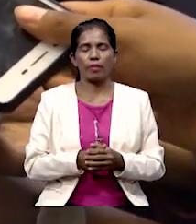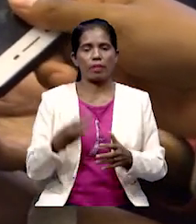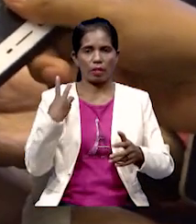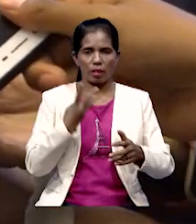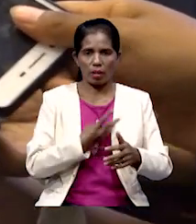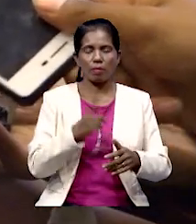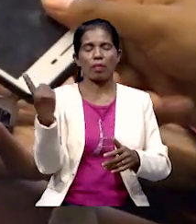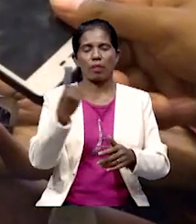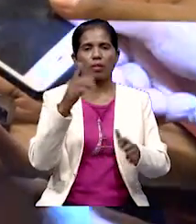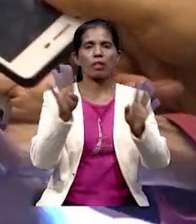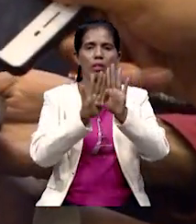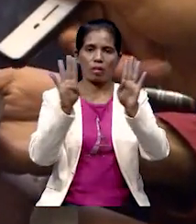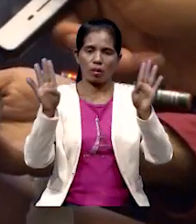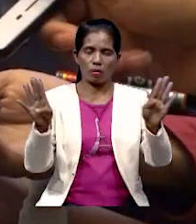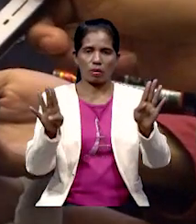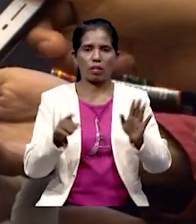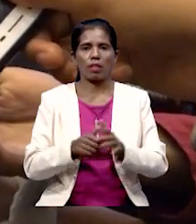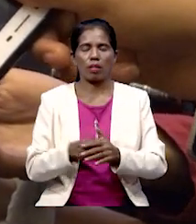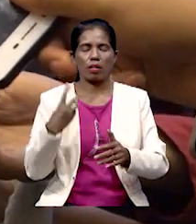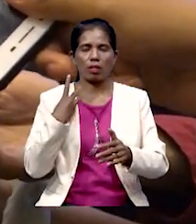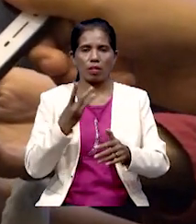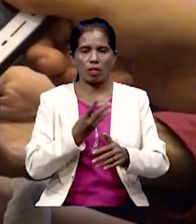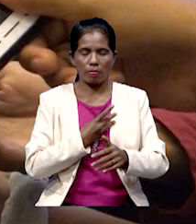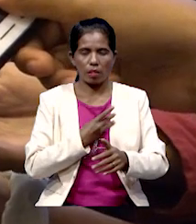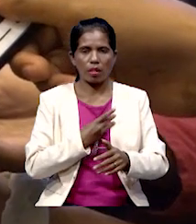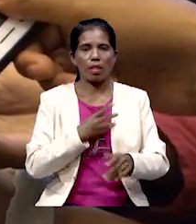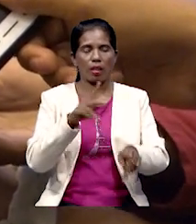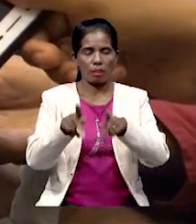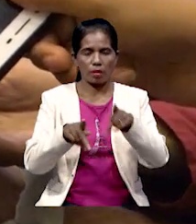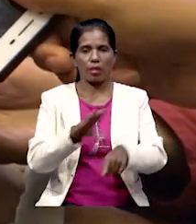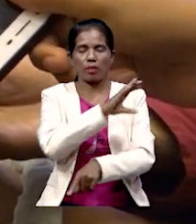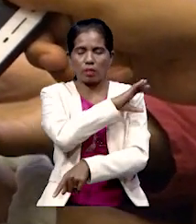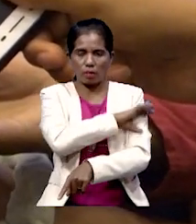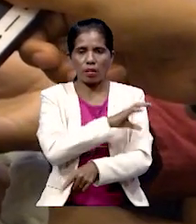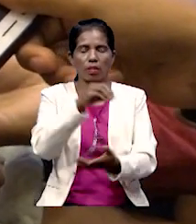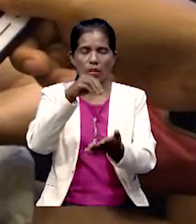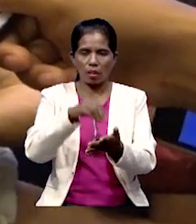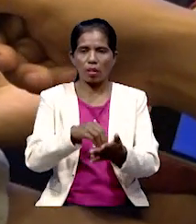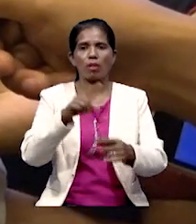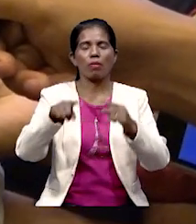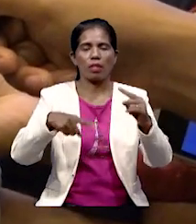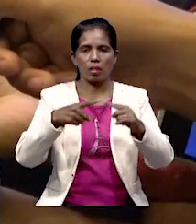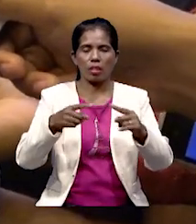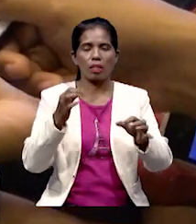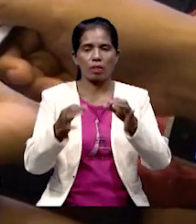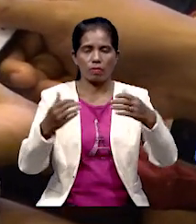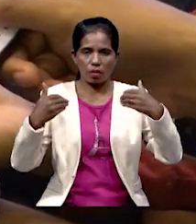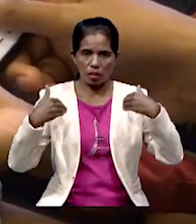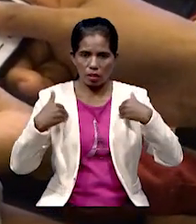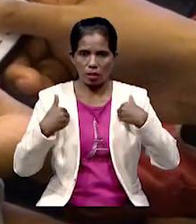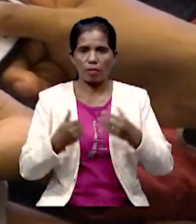fatin lokal, a minha ordem do operação, né? Para ita justa automática, vai ngirak pandiha adicional ba